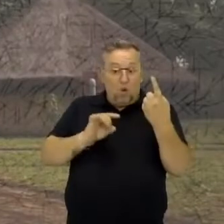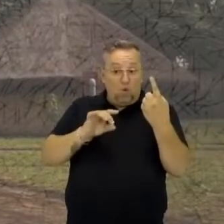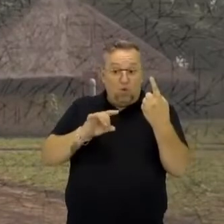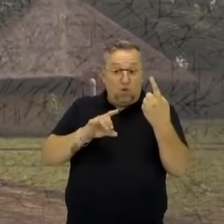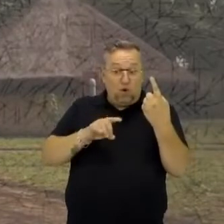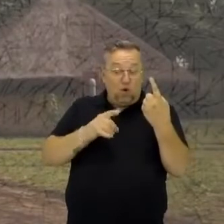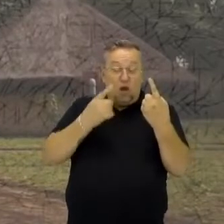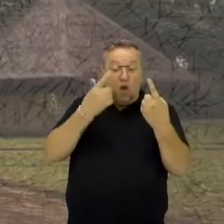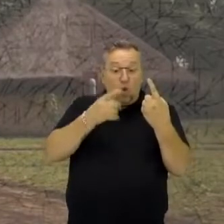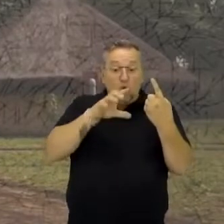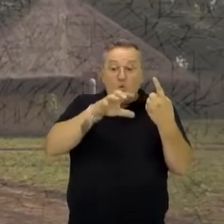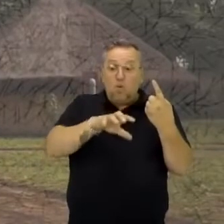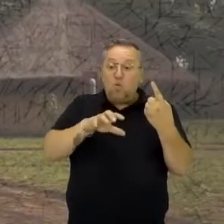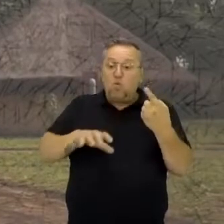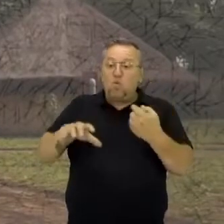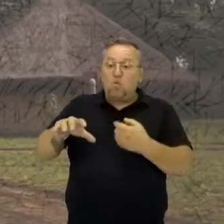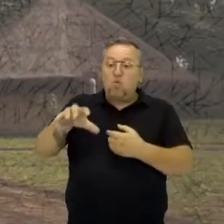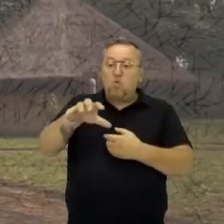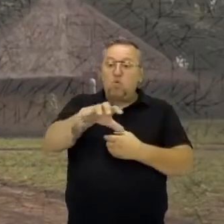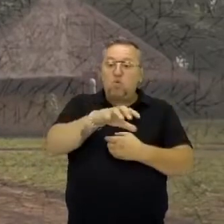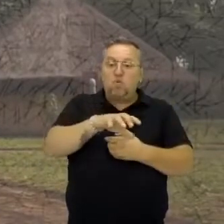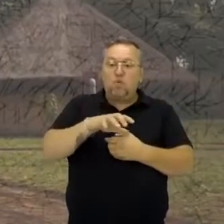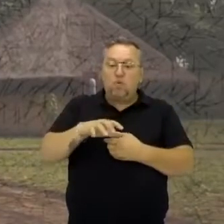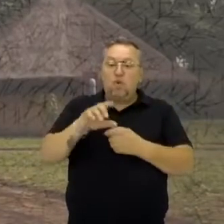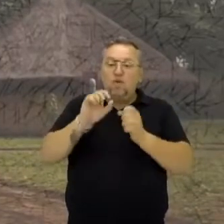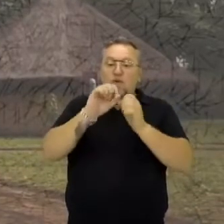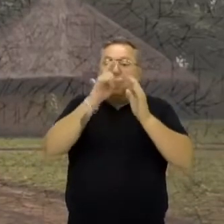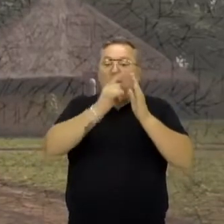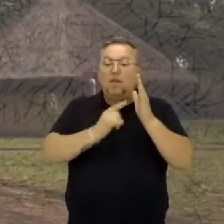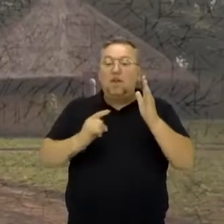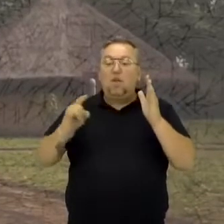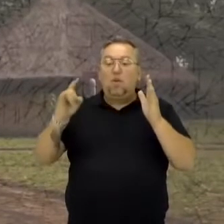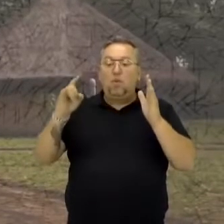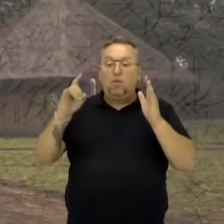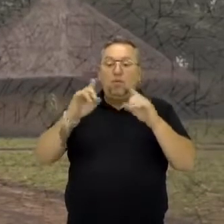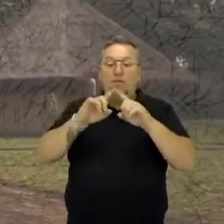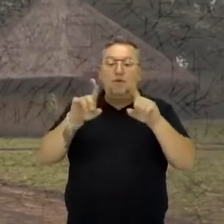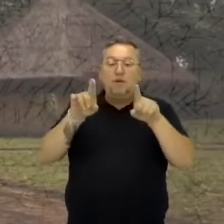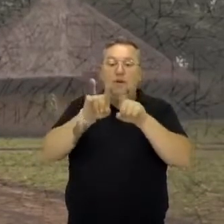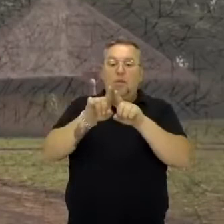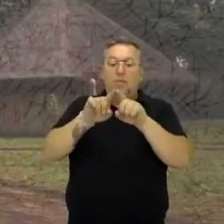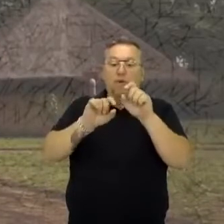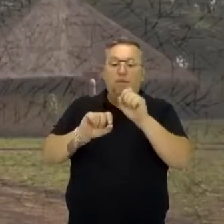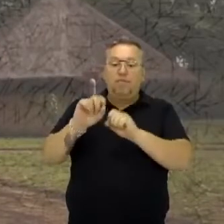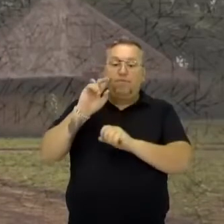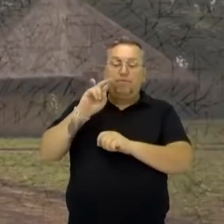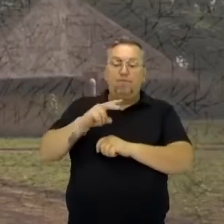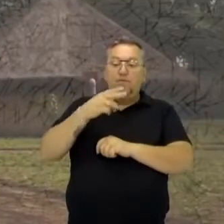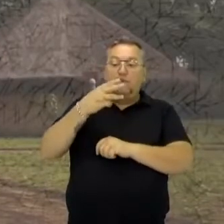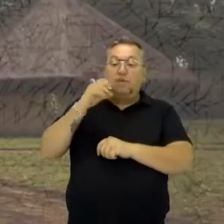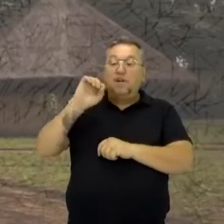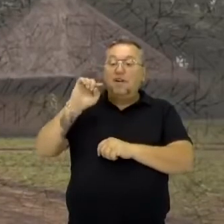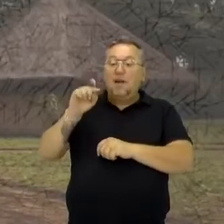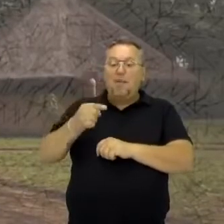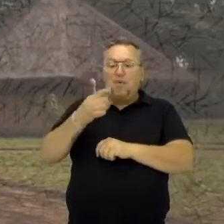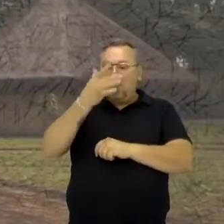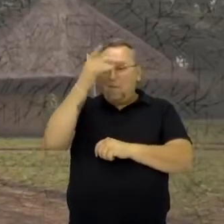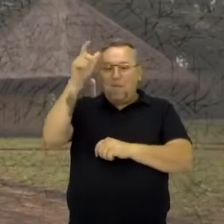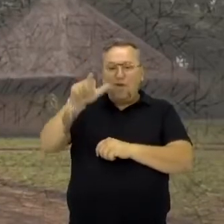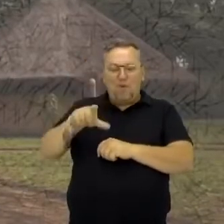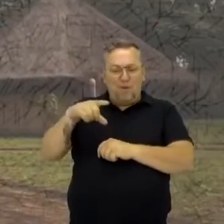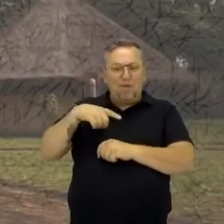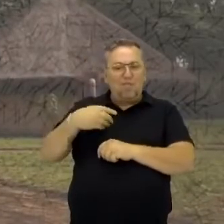Eram 12 povoados que formavam um quilombo. Aí, no seu auge, ele chegou a contar com 30 mil habitantes e tinha uma